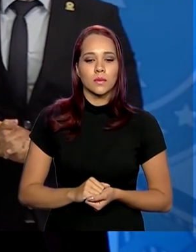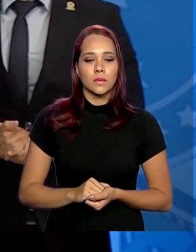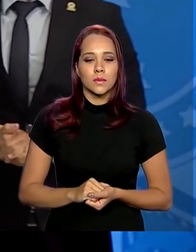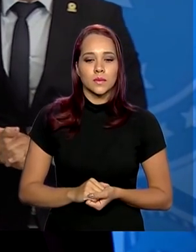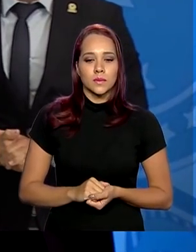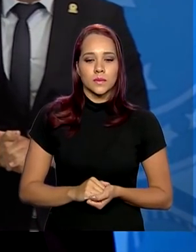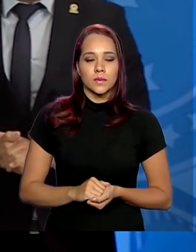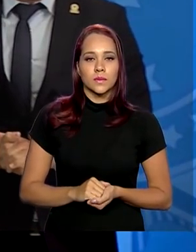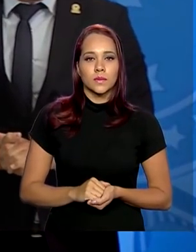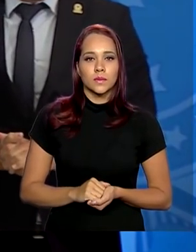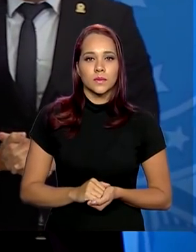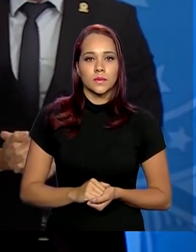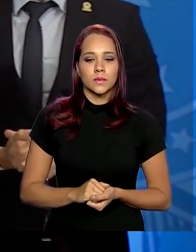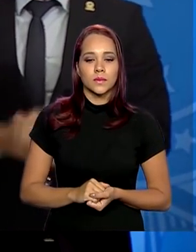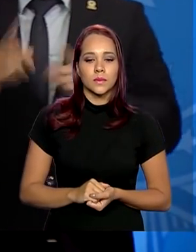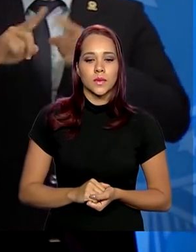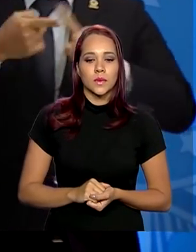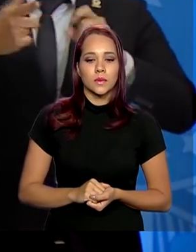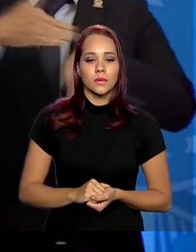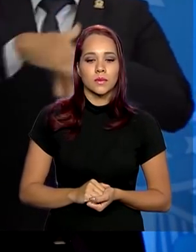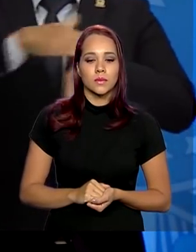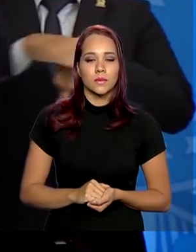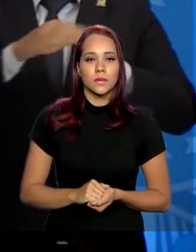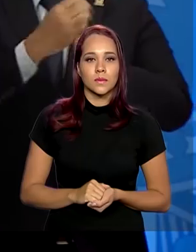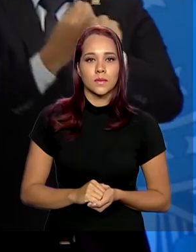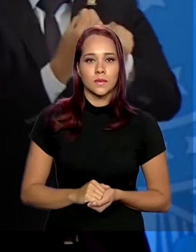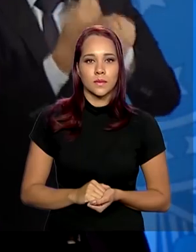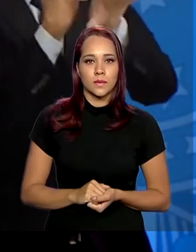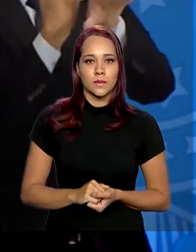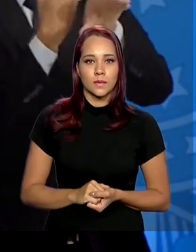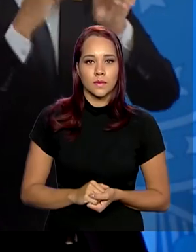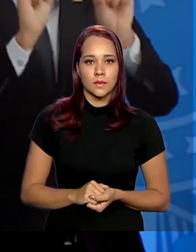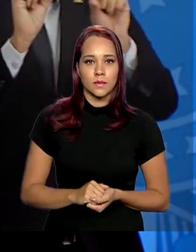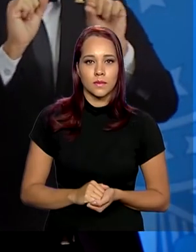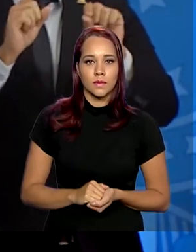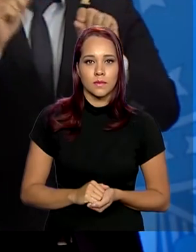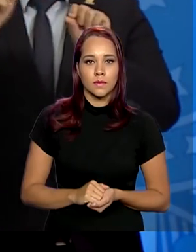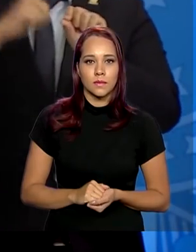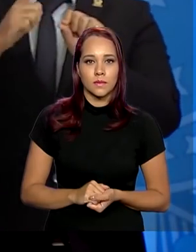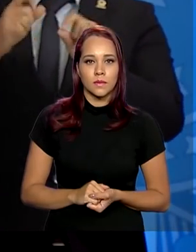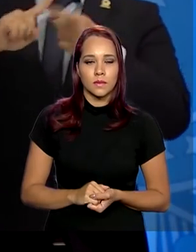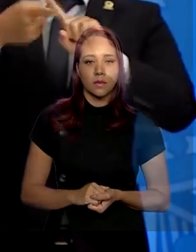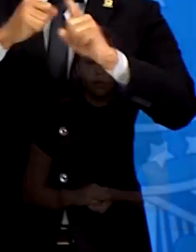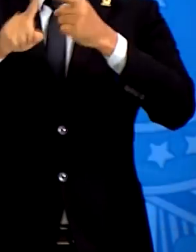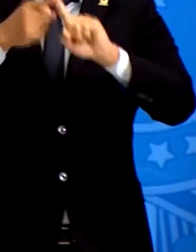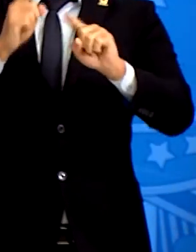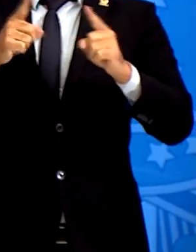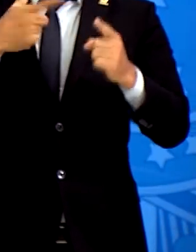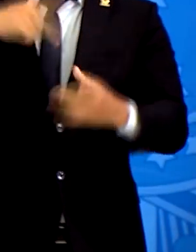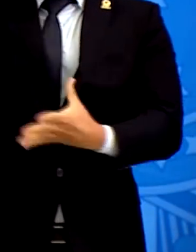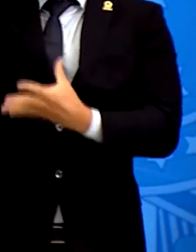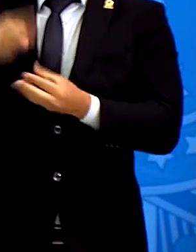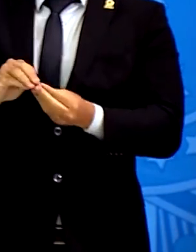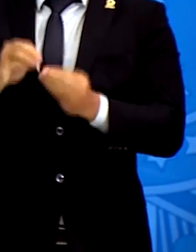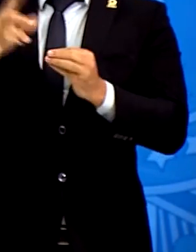entre nós foram as palavras cooperação e entendimento.